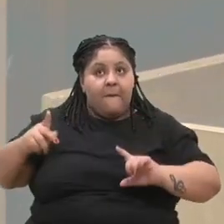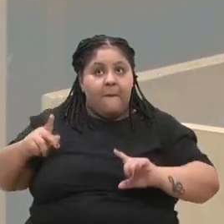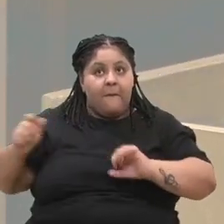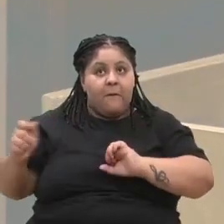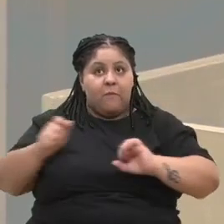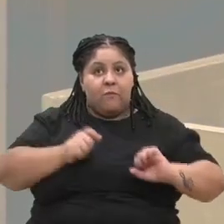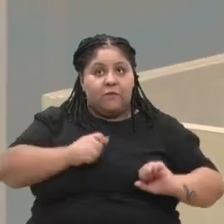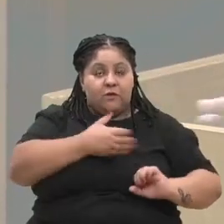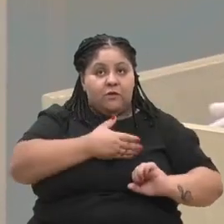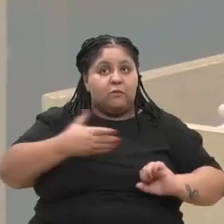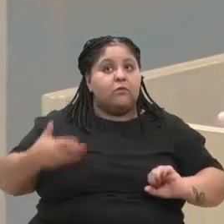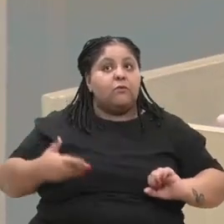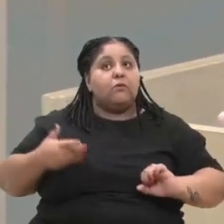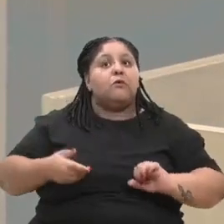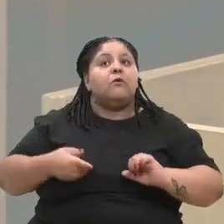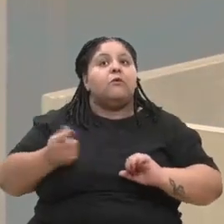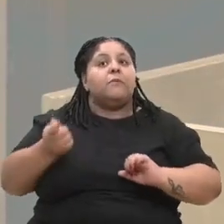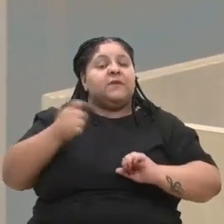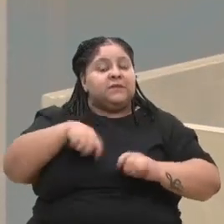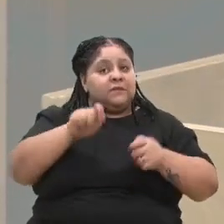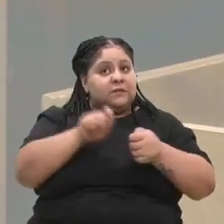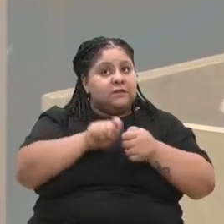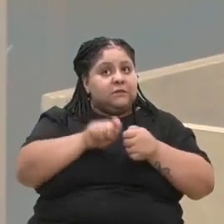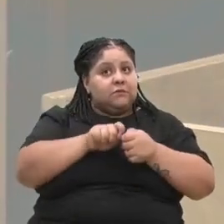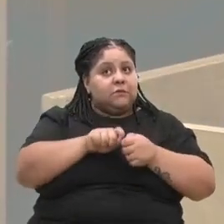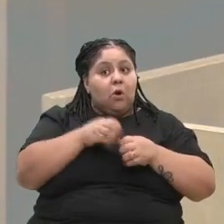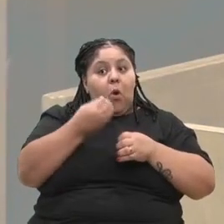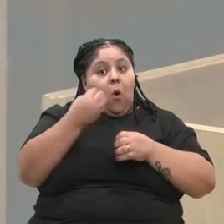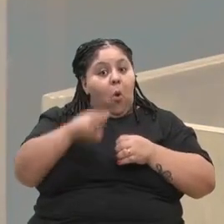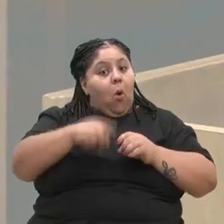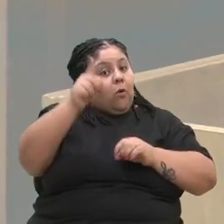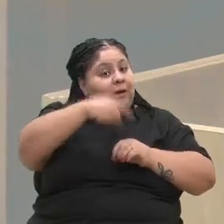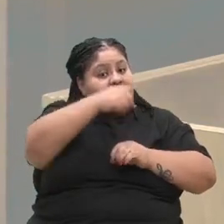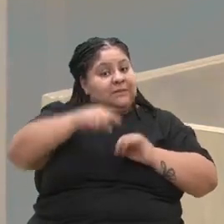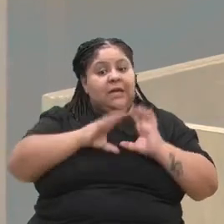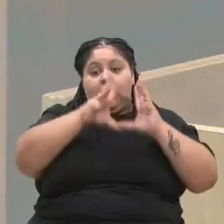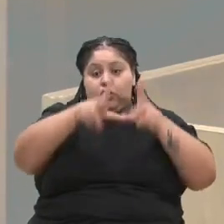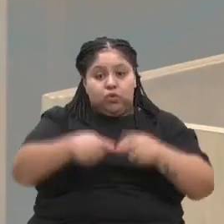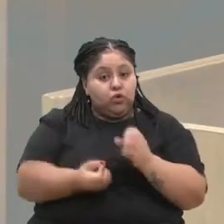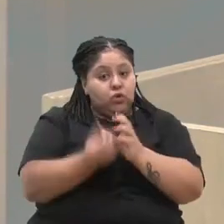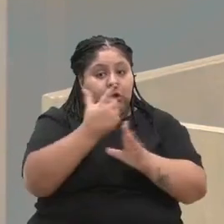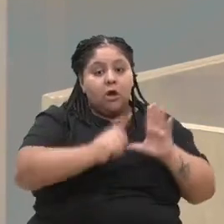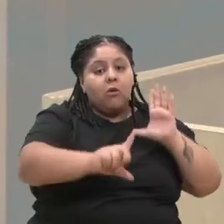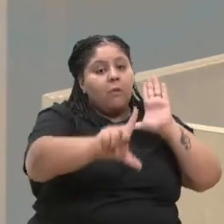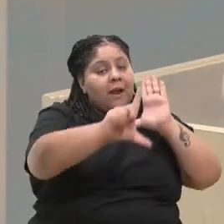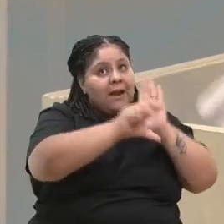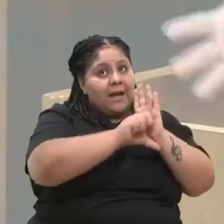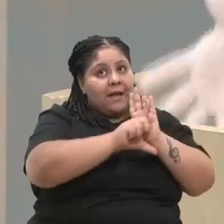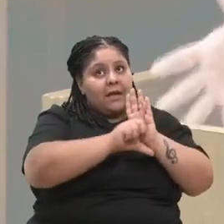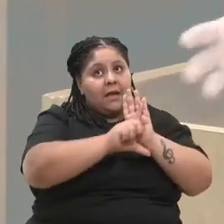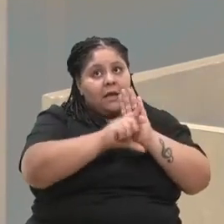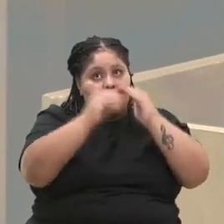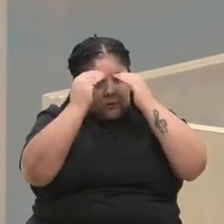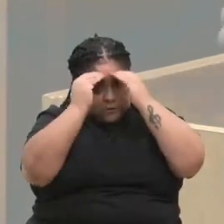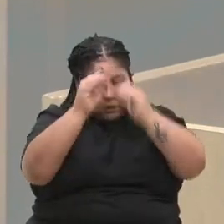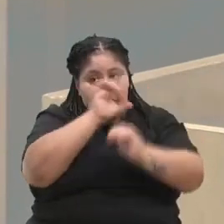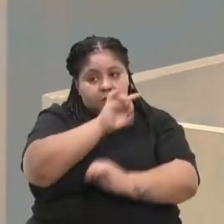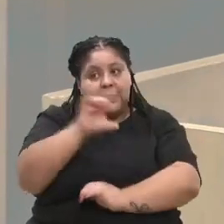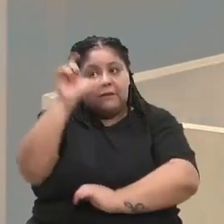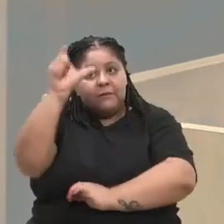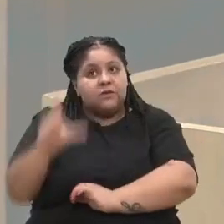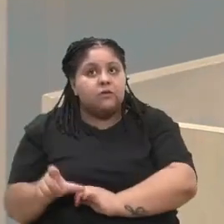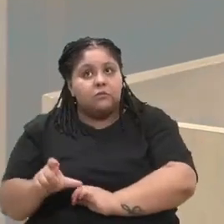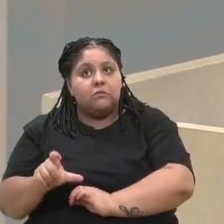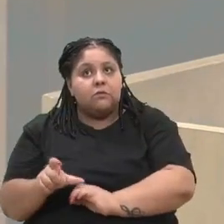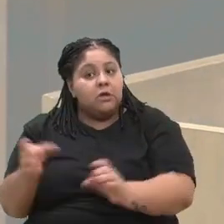funcionar. Ou se não, anula tudo isso e a gente aqui proporciona uma lei dizendo dos deveres de cada pessoa. E aí se resolve,